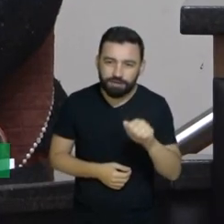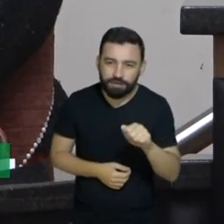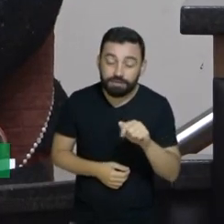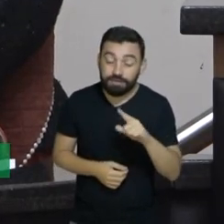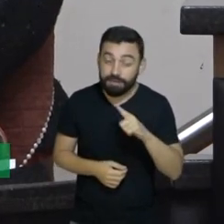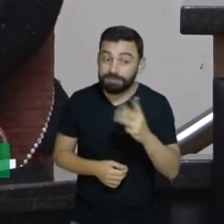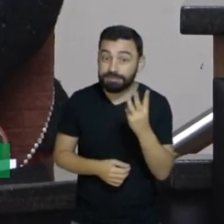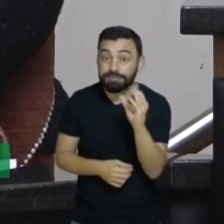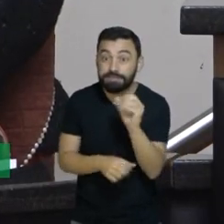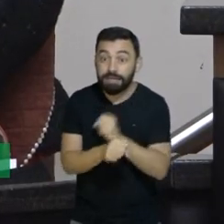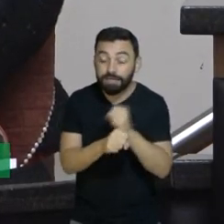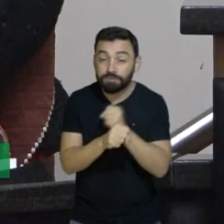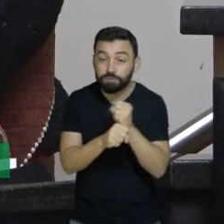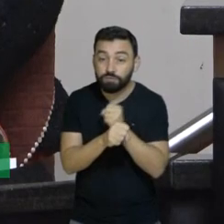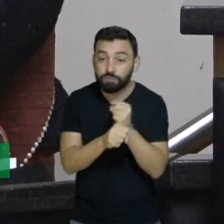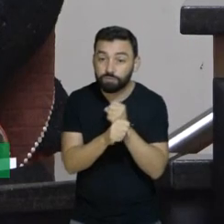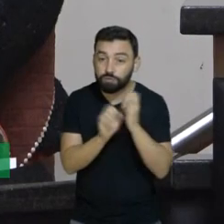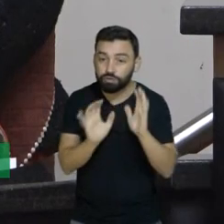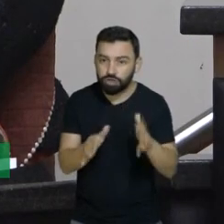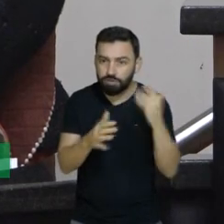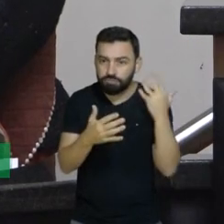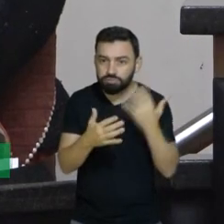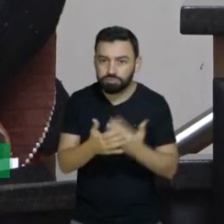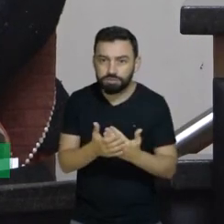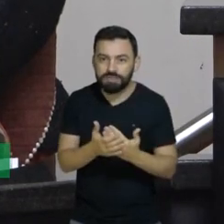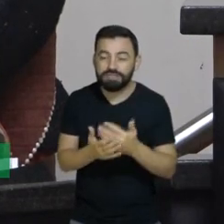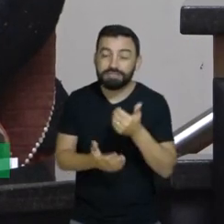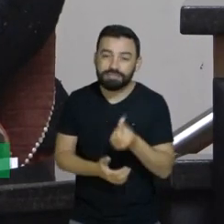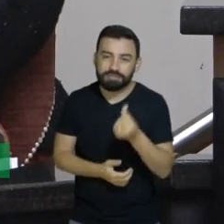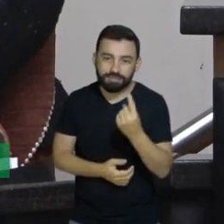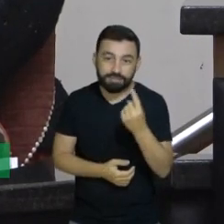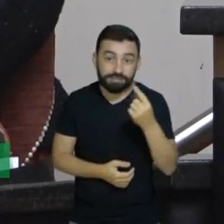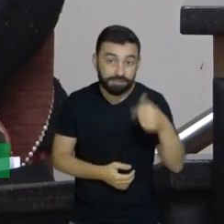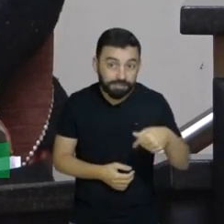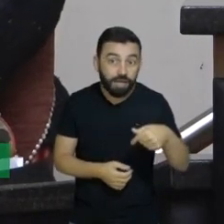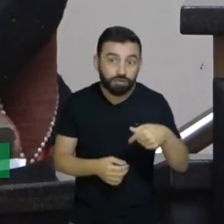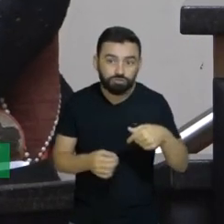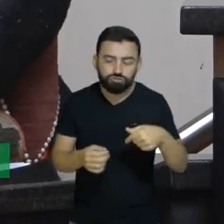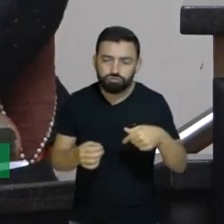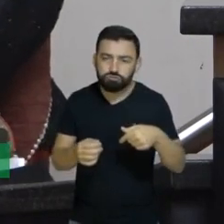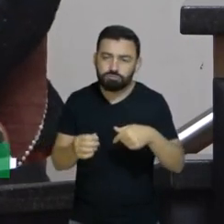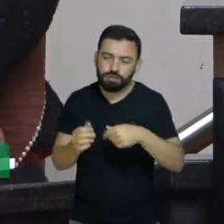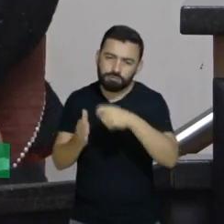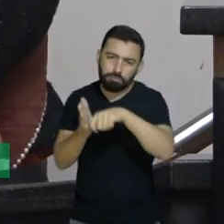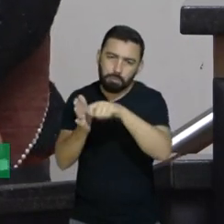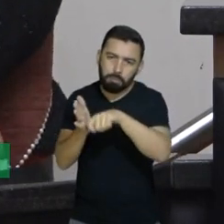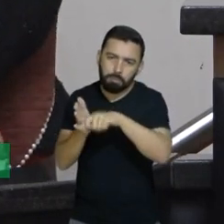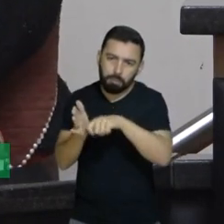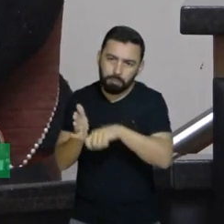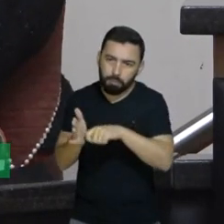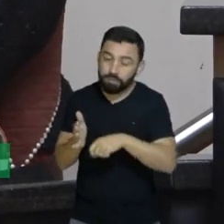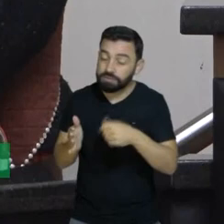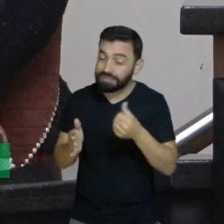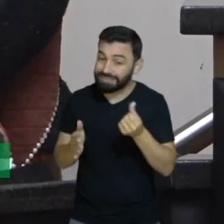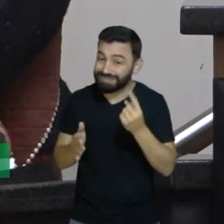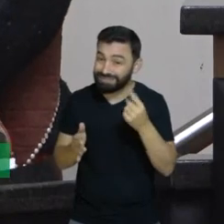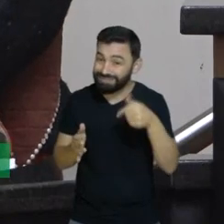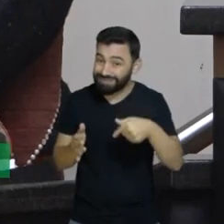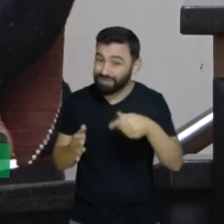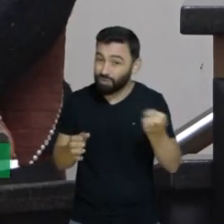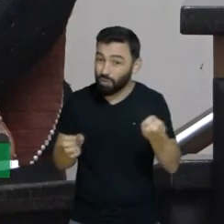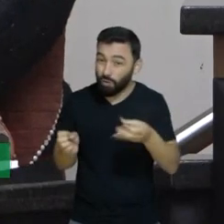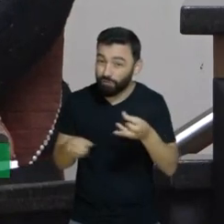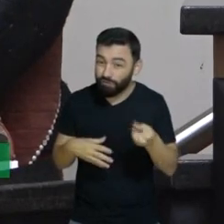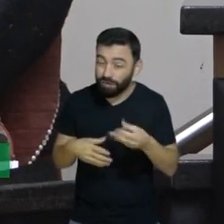temos de 617 composições que foram escritas, composições inéditas, que